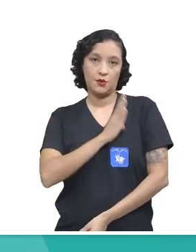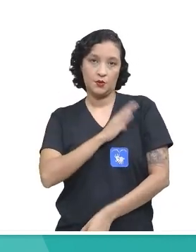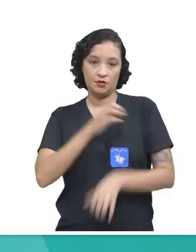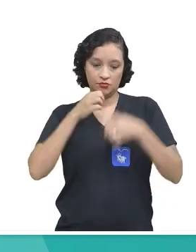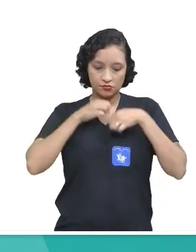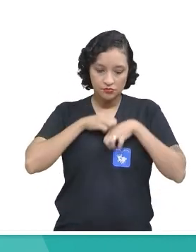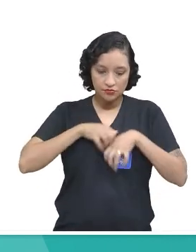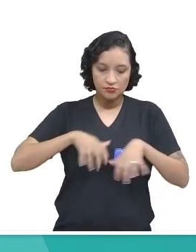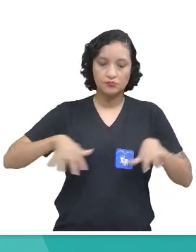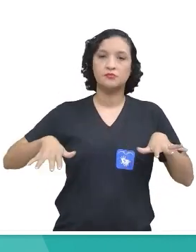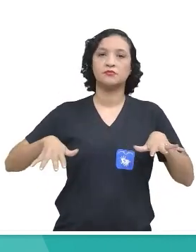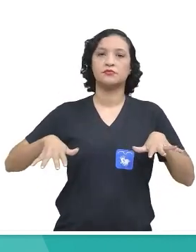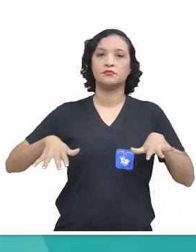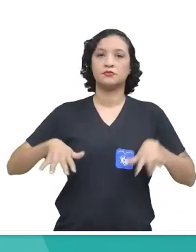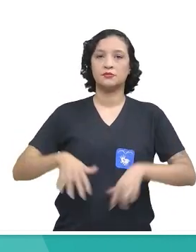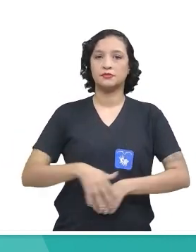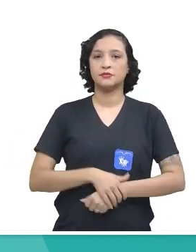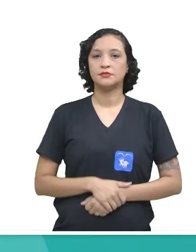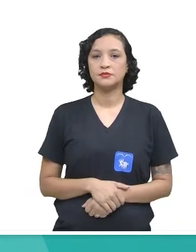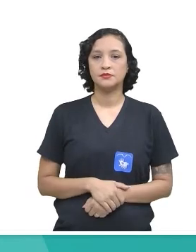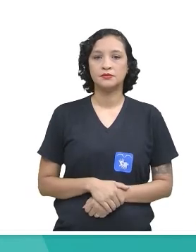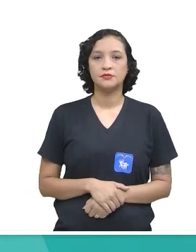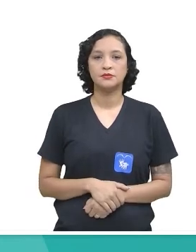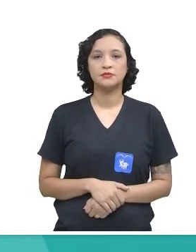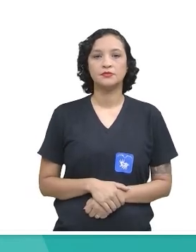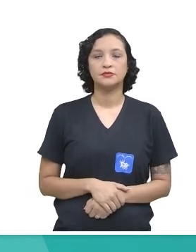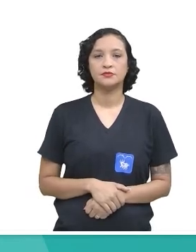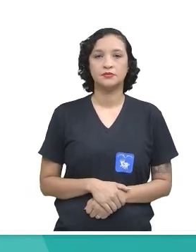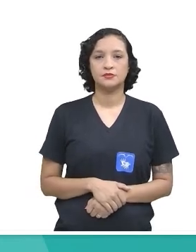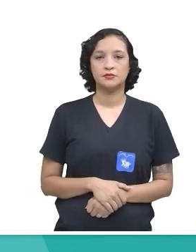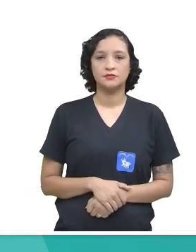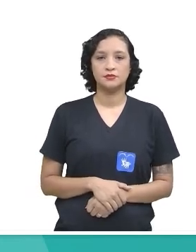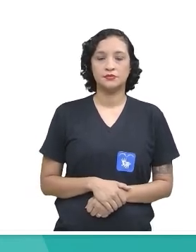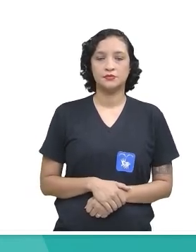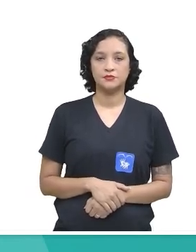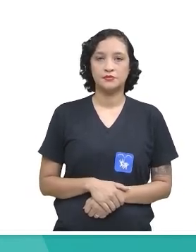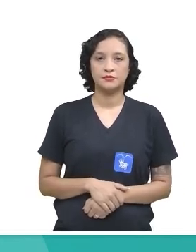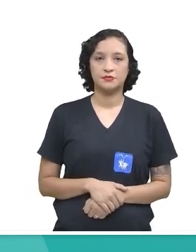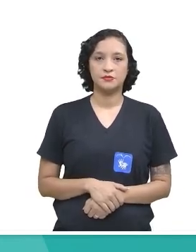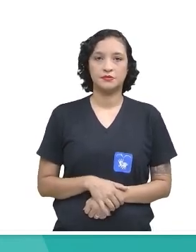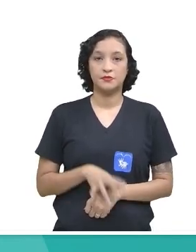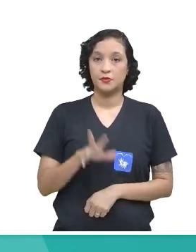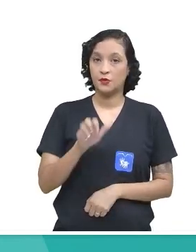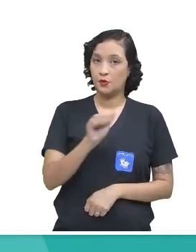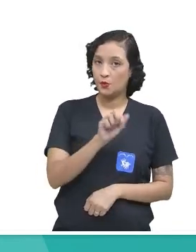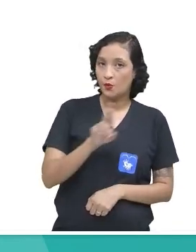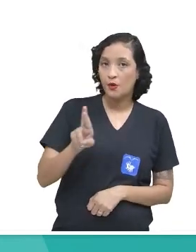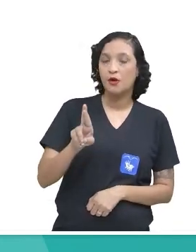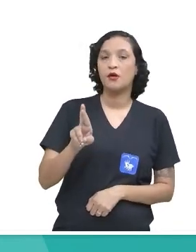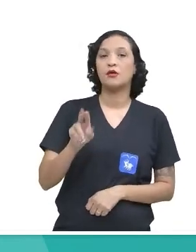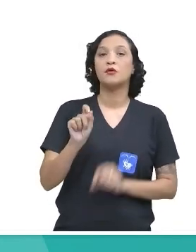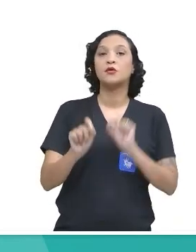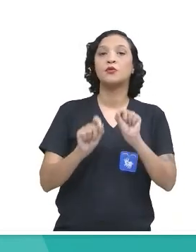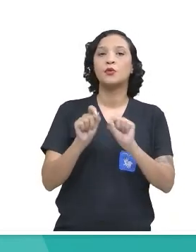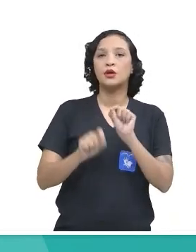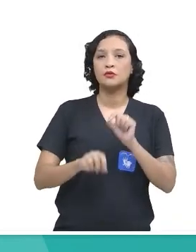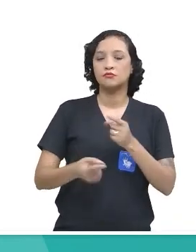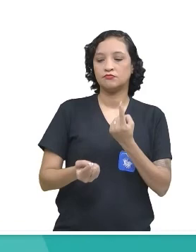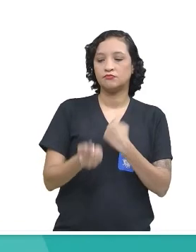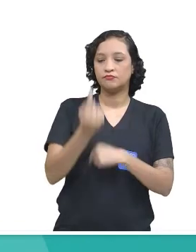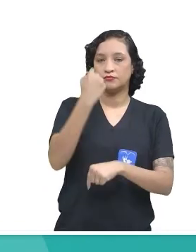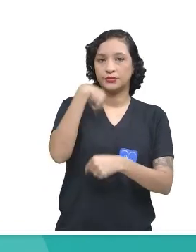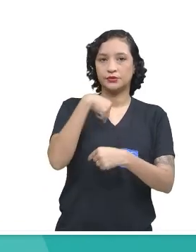vai pela corrente sanguínea, né? E através do oxigênio é que o quê? É que